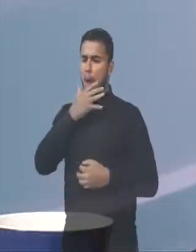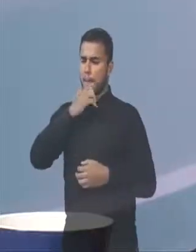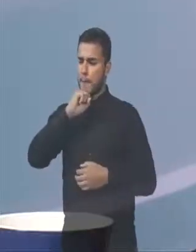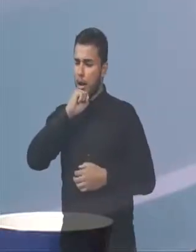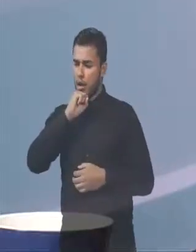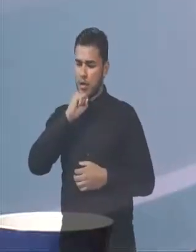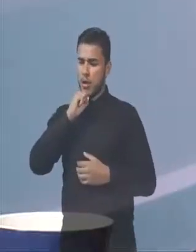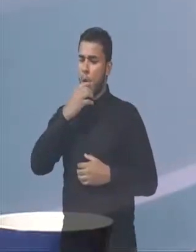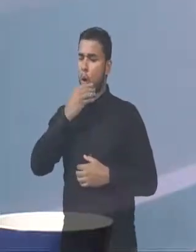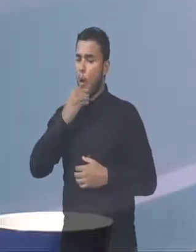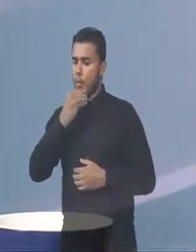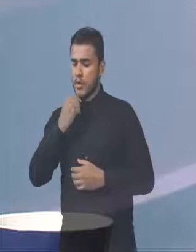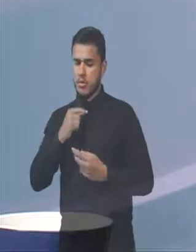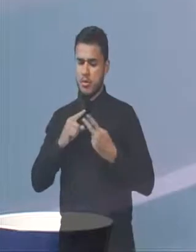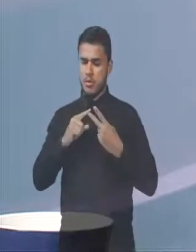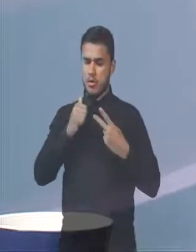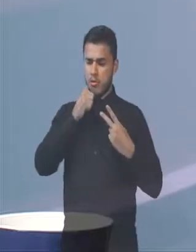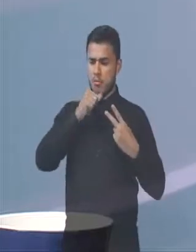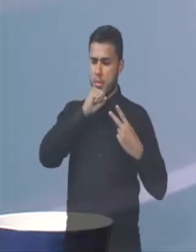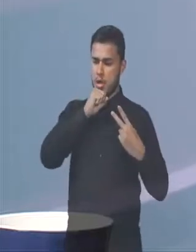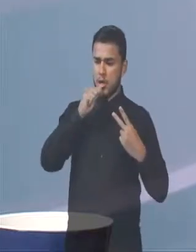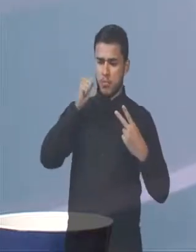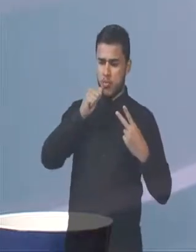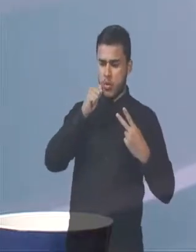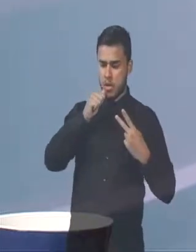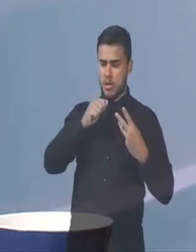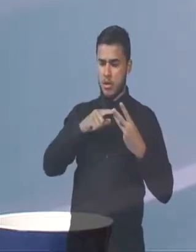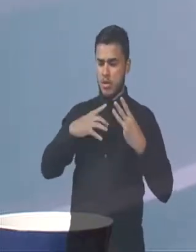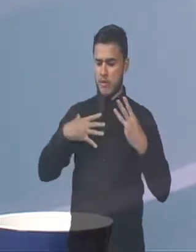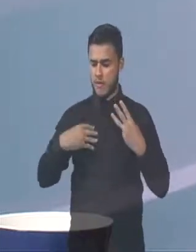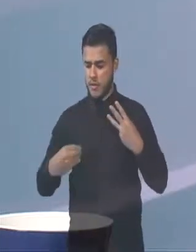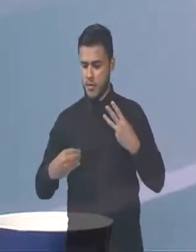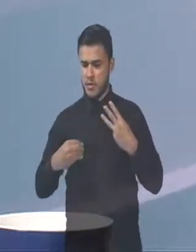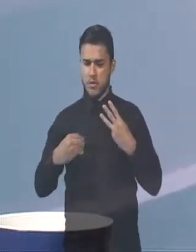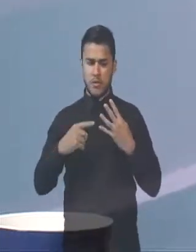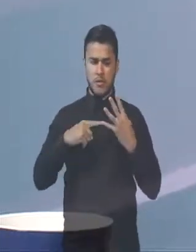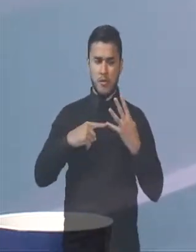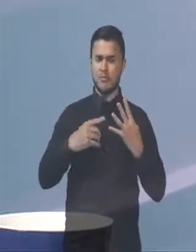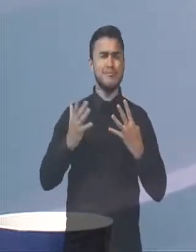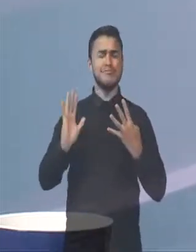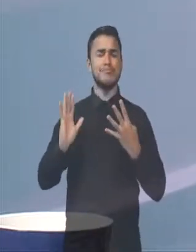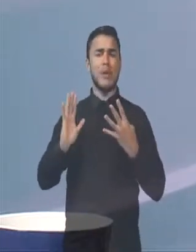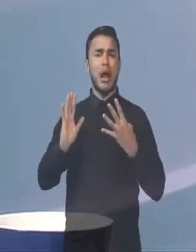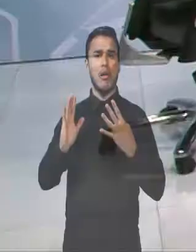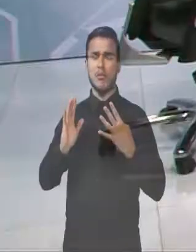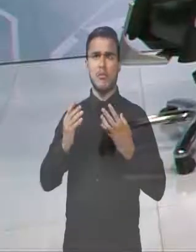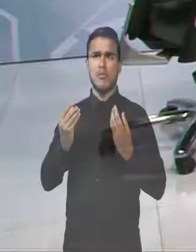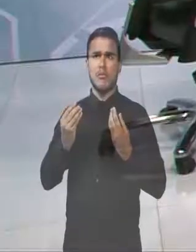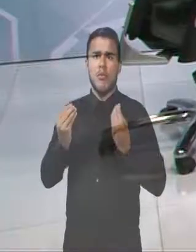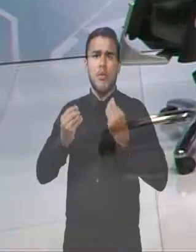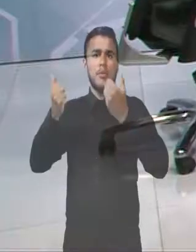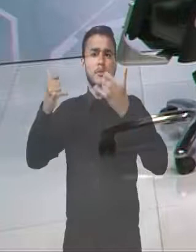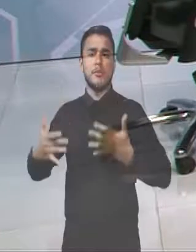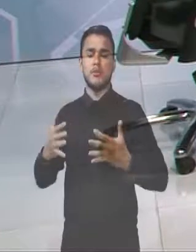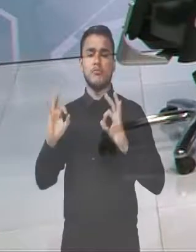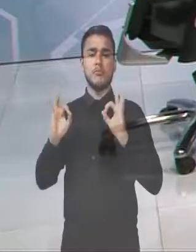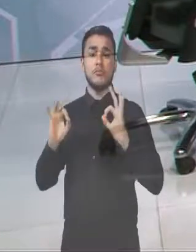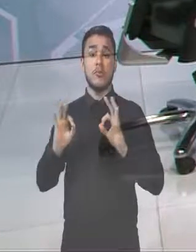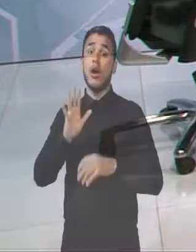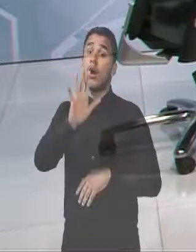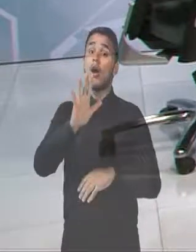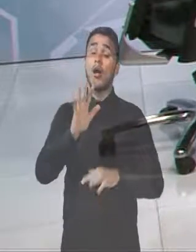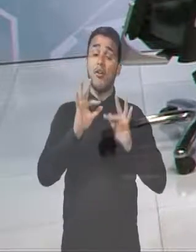tá? Mas há quem defina de uma maneira assim, dentro de uma palavra que quase não se usa, singela, dizer família é um grupo que se ama e mora